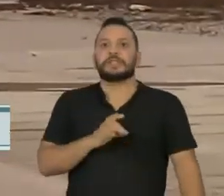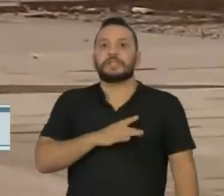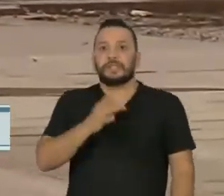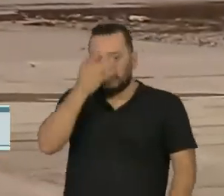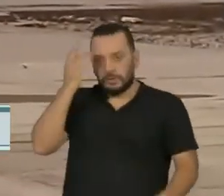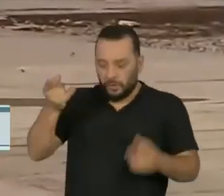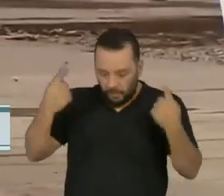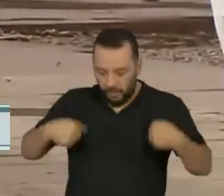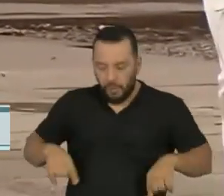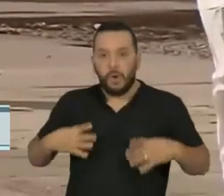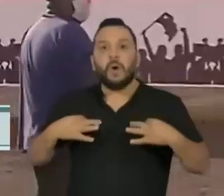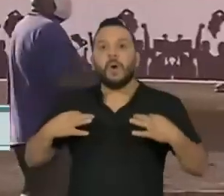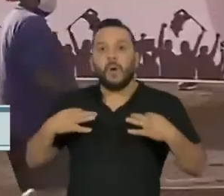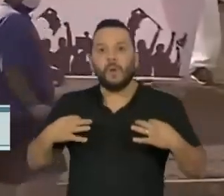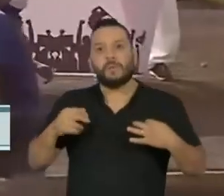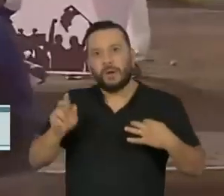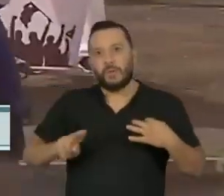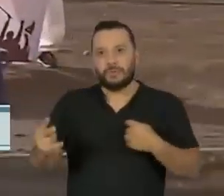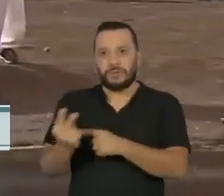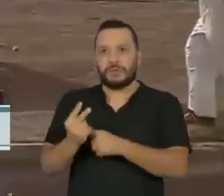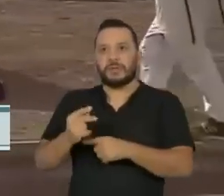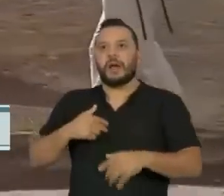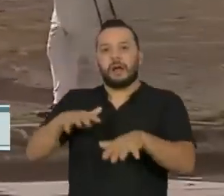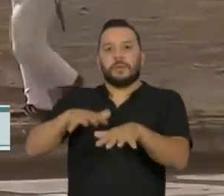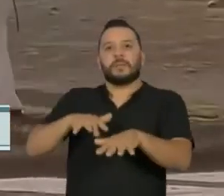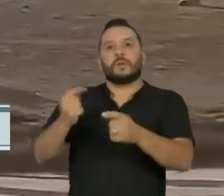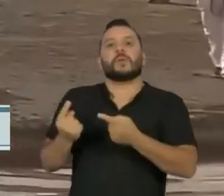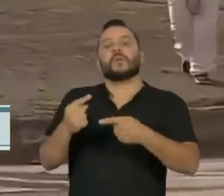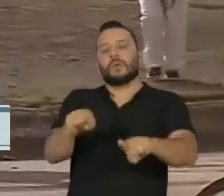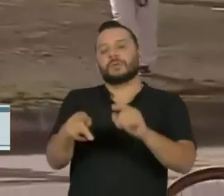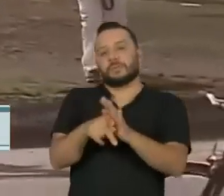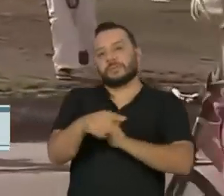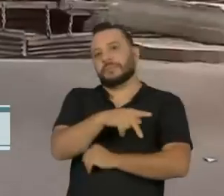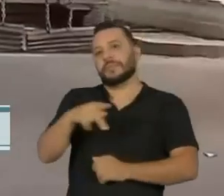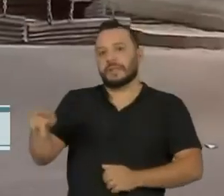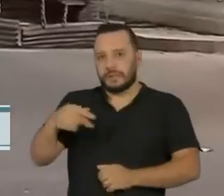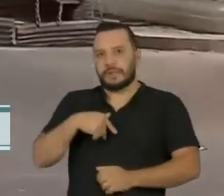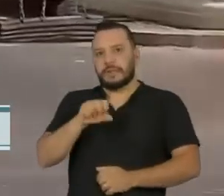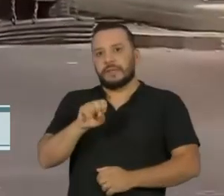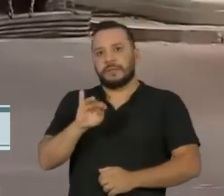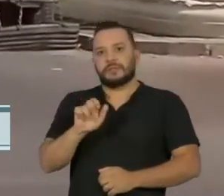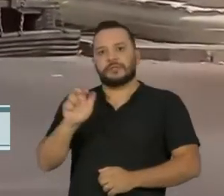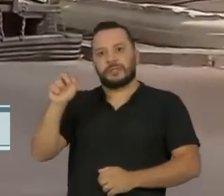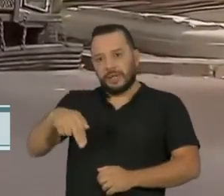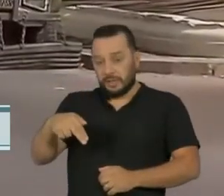roupas de proteção num protesto contra o presidente Sebastián Piñera, sob a dura